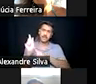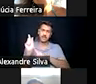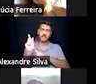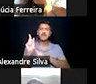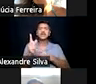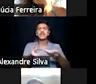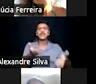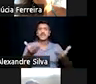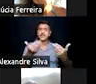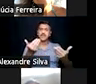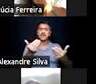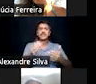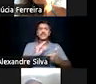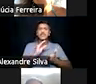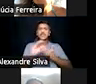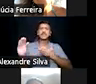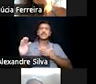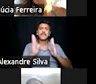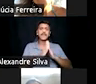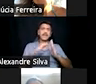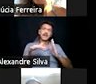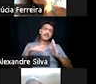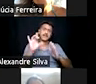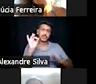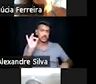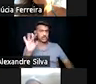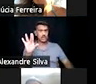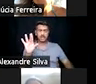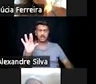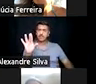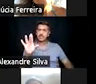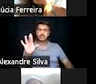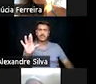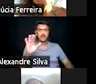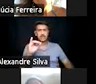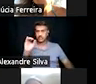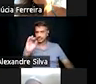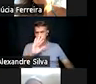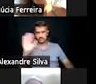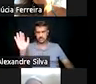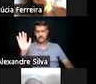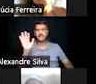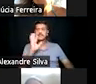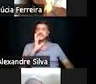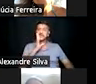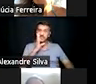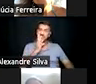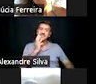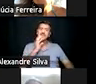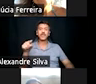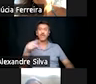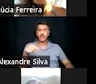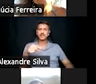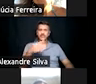mineram e vão te indenizar só pelo valor da sua casa. Nada mais do que isso. Então, a gente tem um tipo